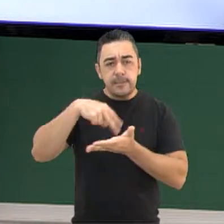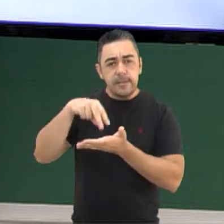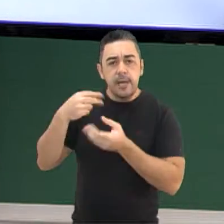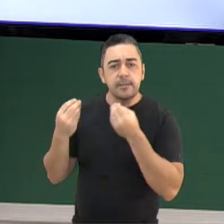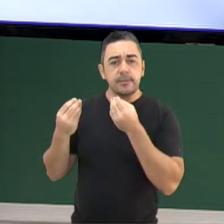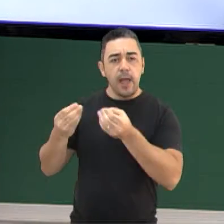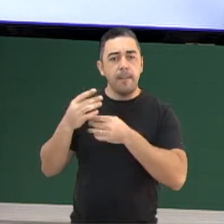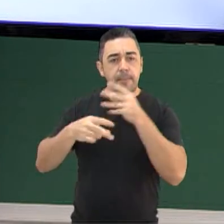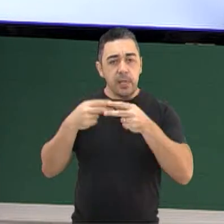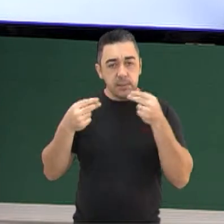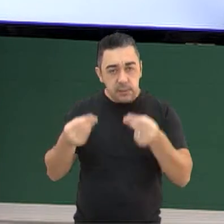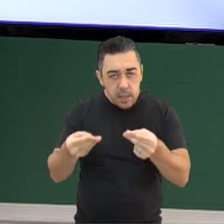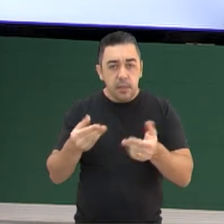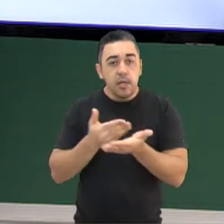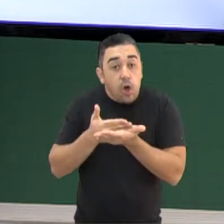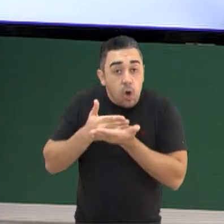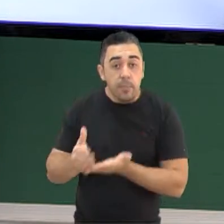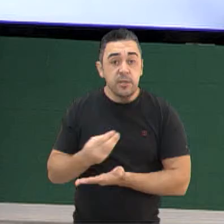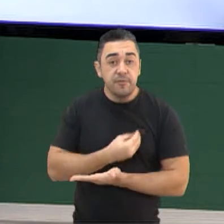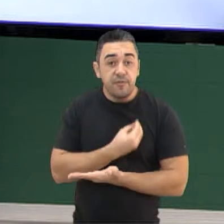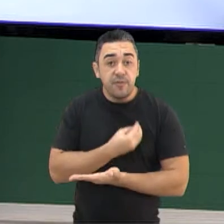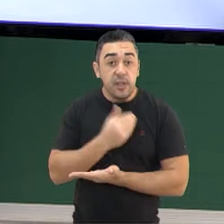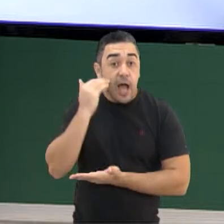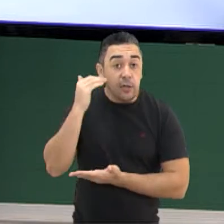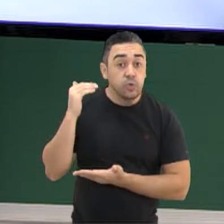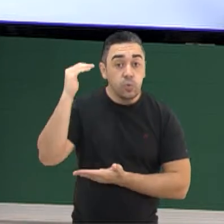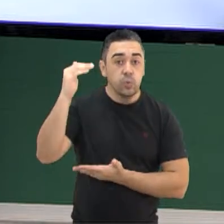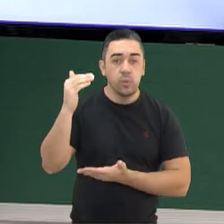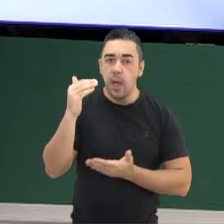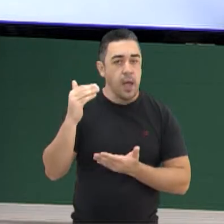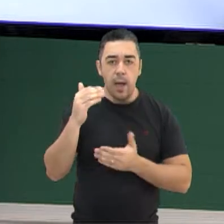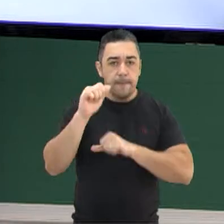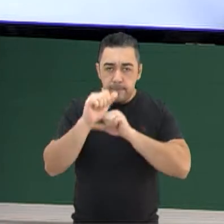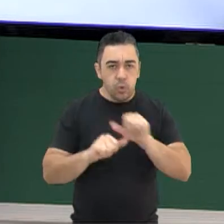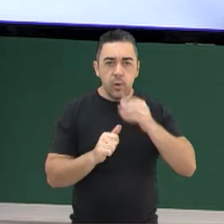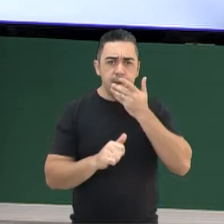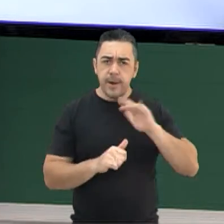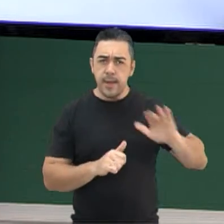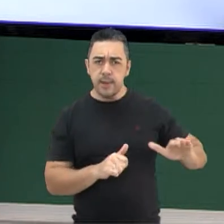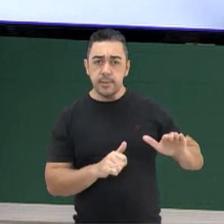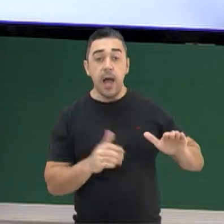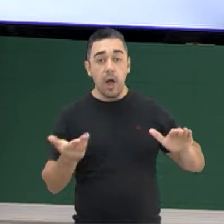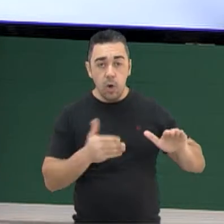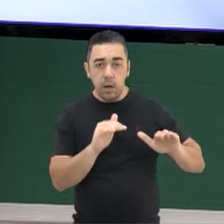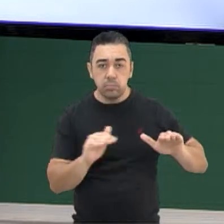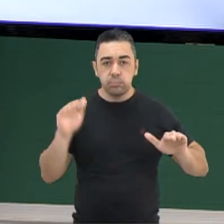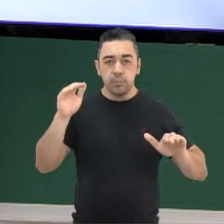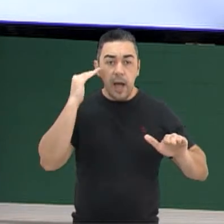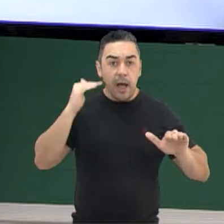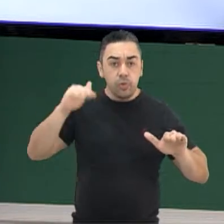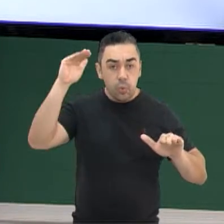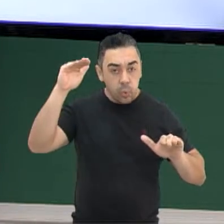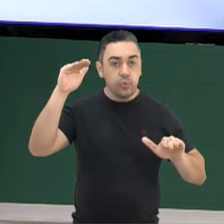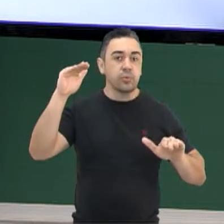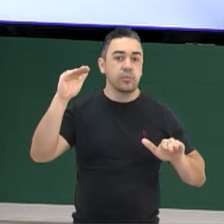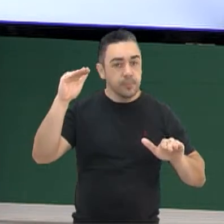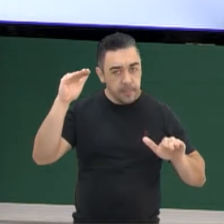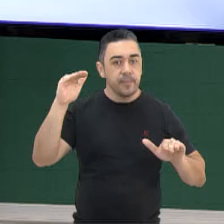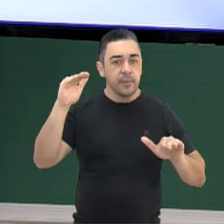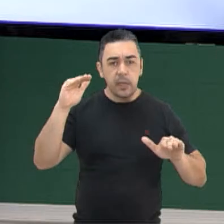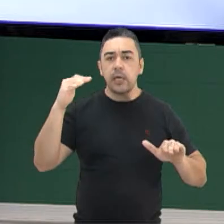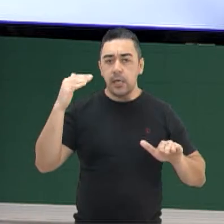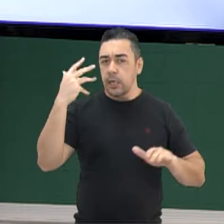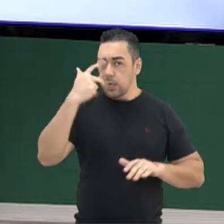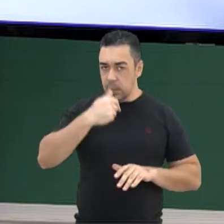se iniciando na vida adulta, ele está deixando de ser criança e agora está apto a viver a vida adulta. Então, um